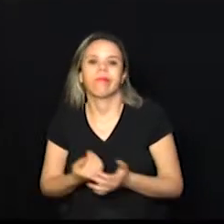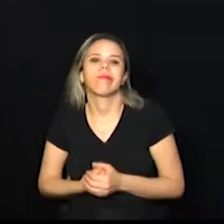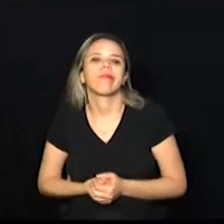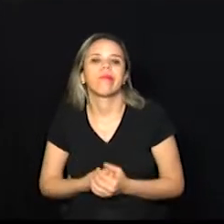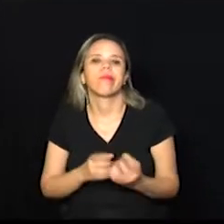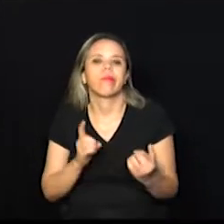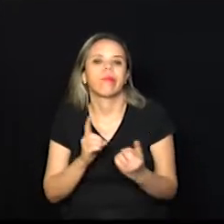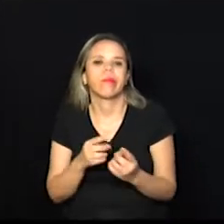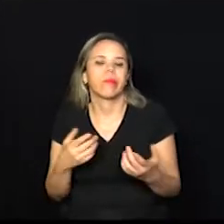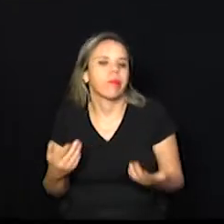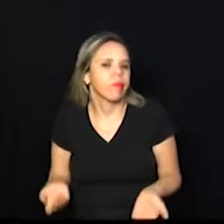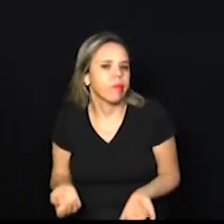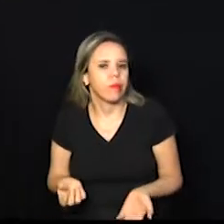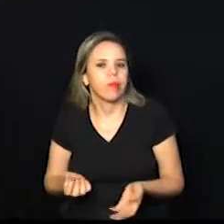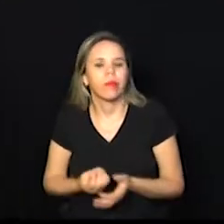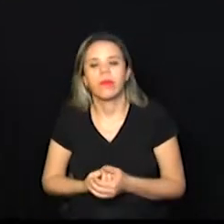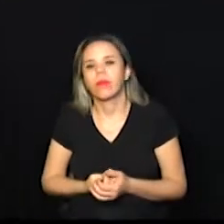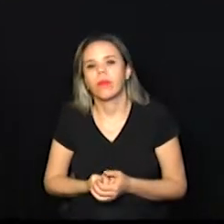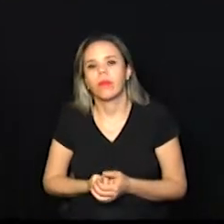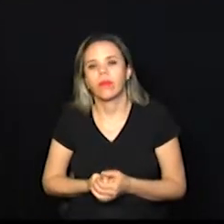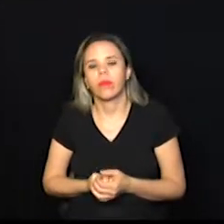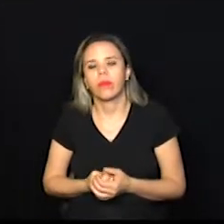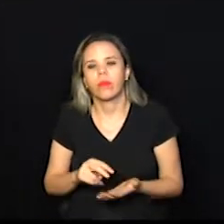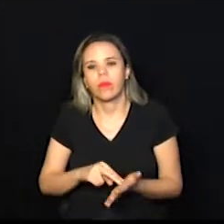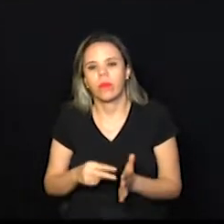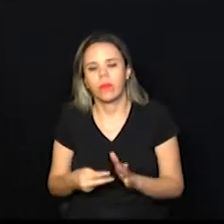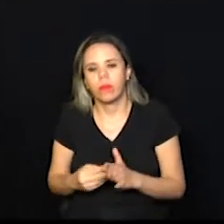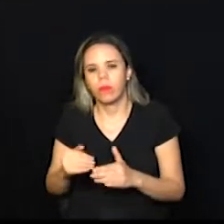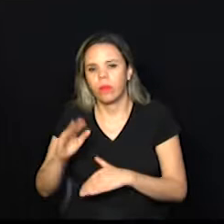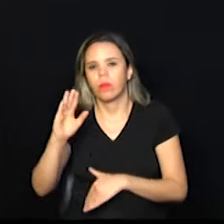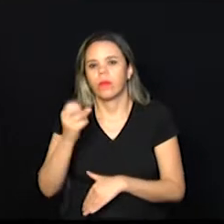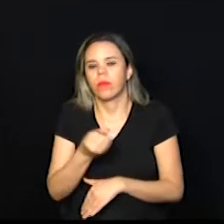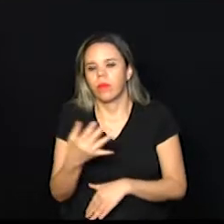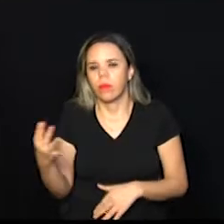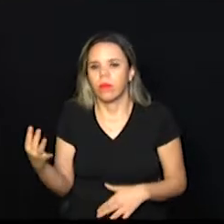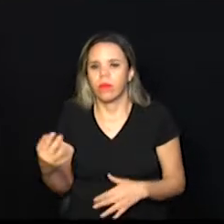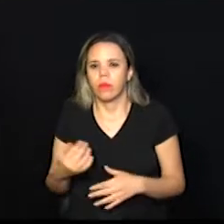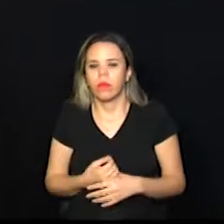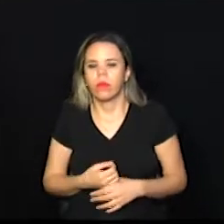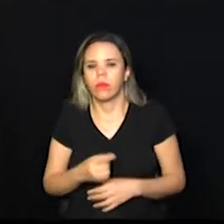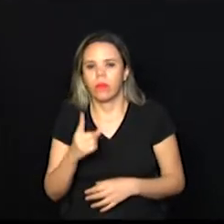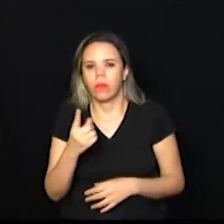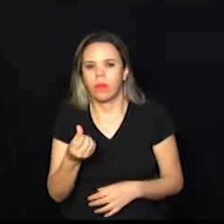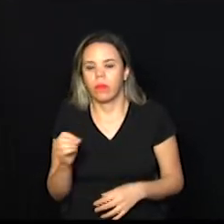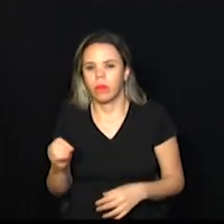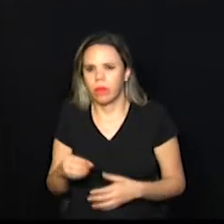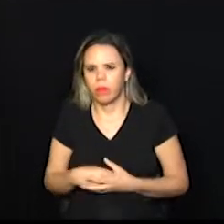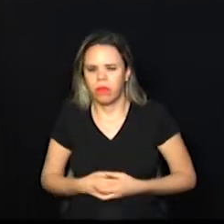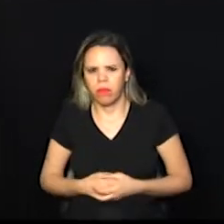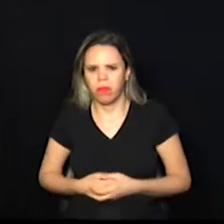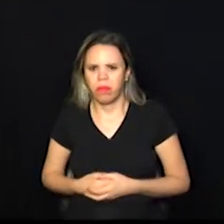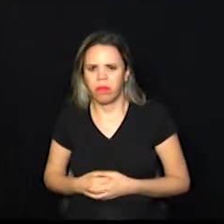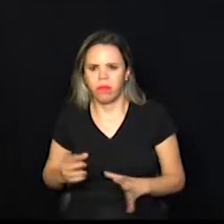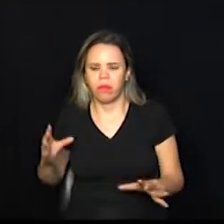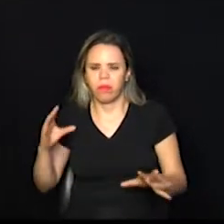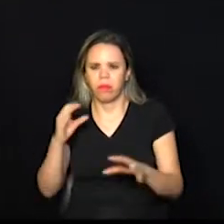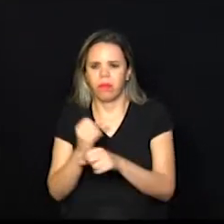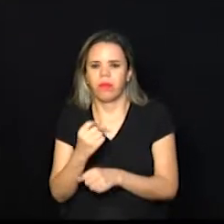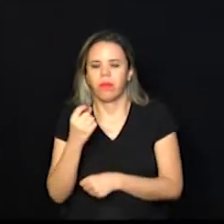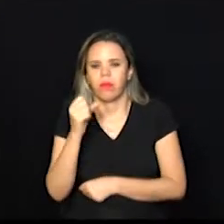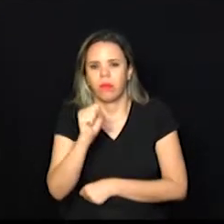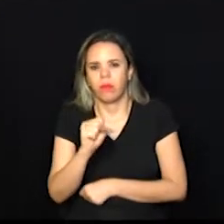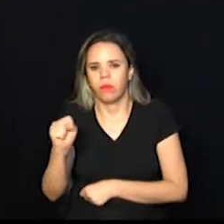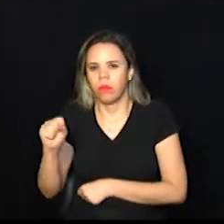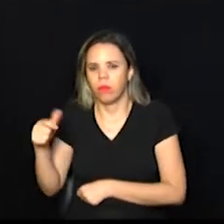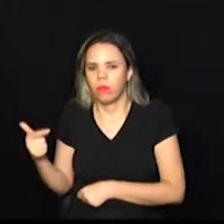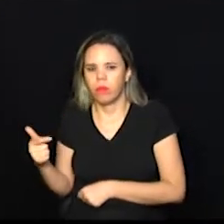atendimentos. Tá? Então, tudo indica que a gente bata aí os 160. No total,